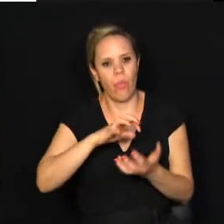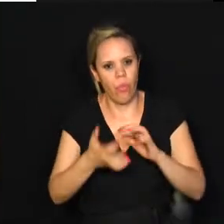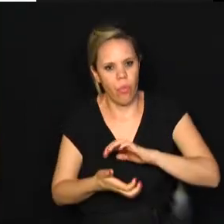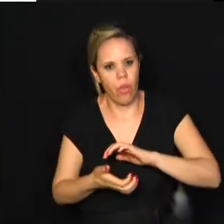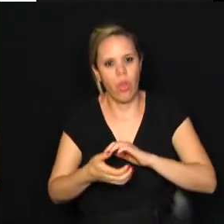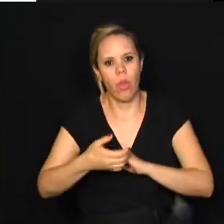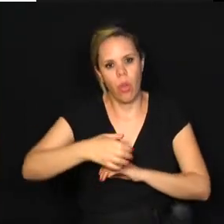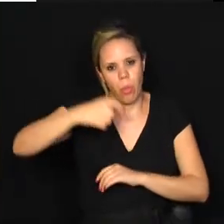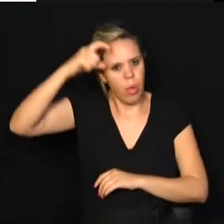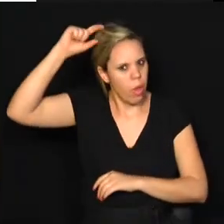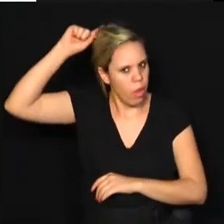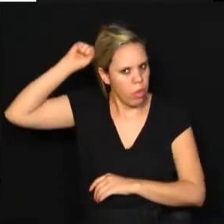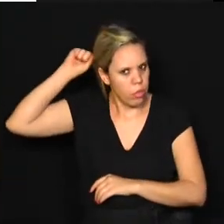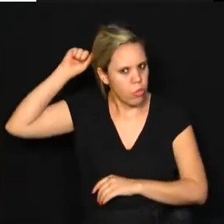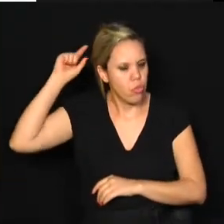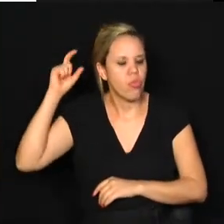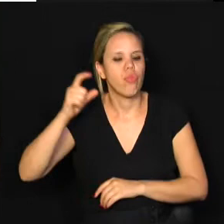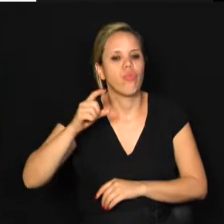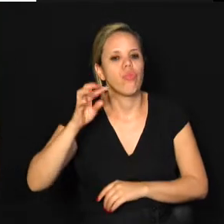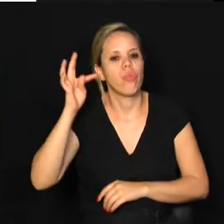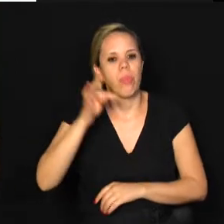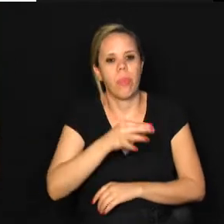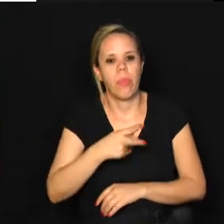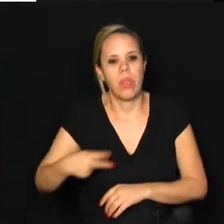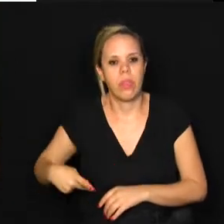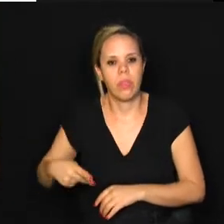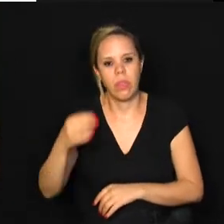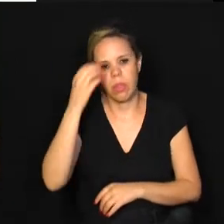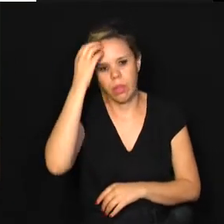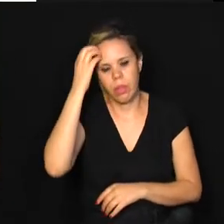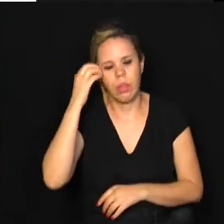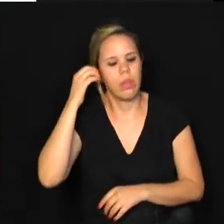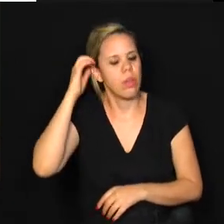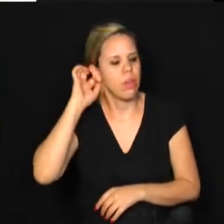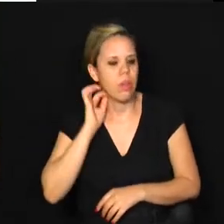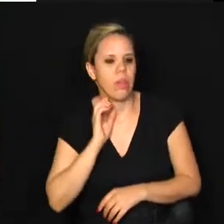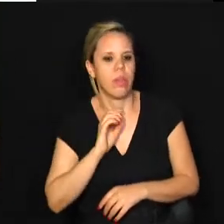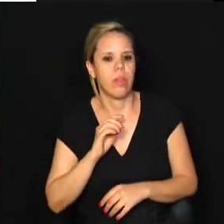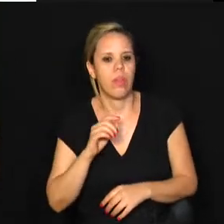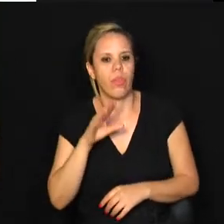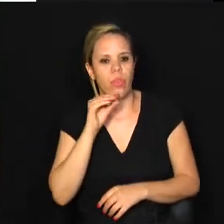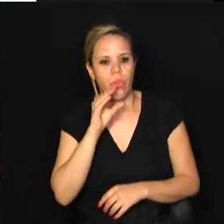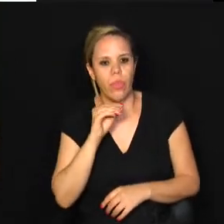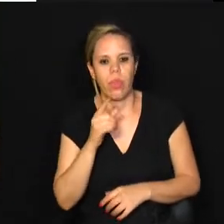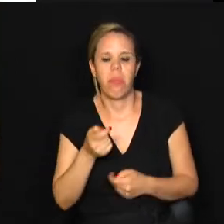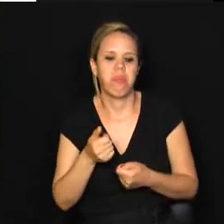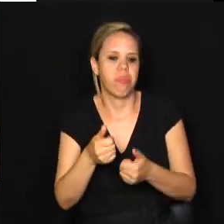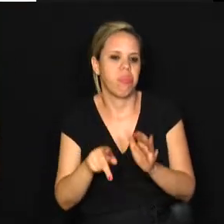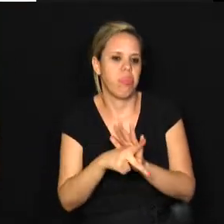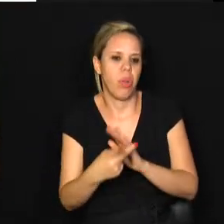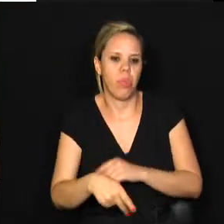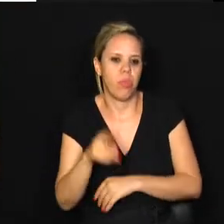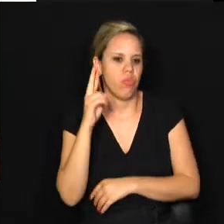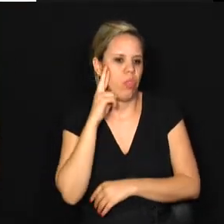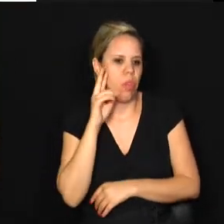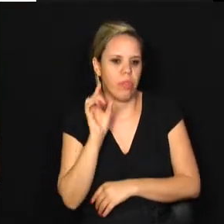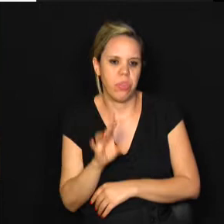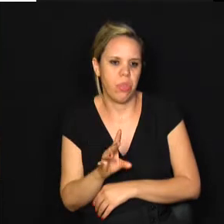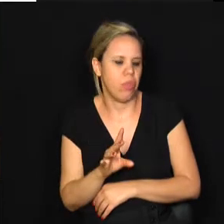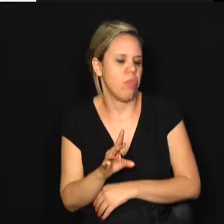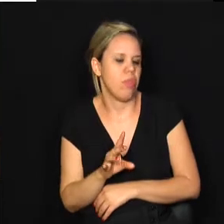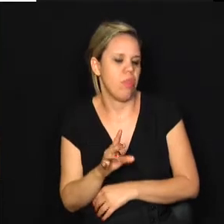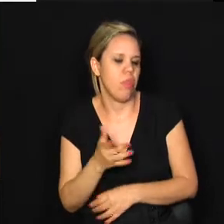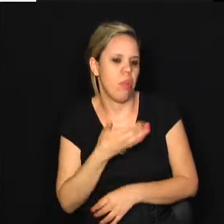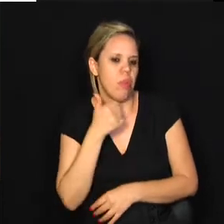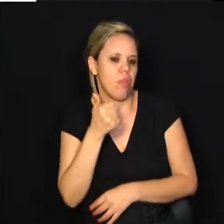ela não traz nenhum benefício para o trabalhador, nenhuma proteção para o trabalhador. Só traz alguma vantagem para o patrão. Então, frente